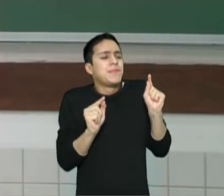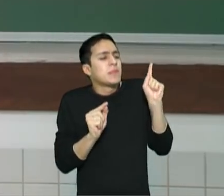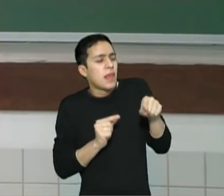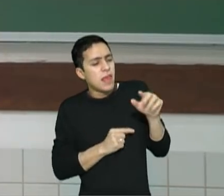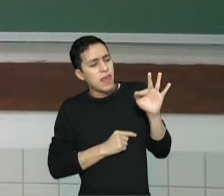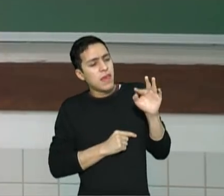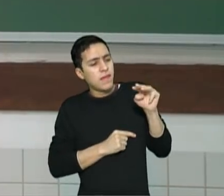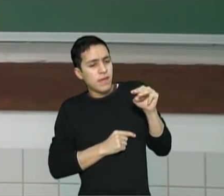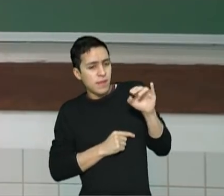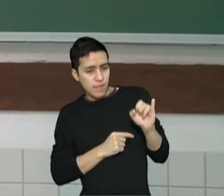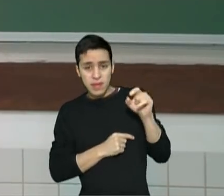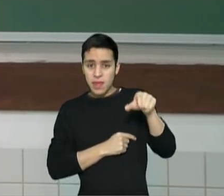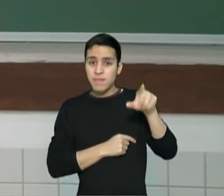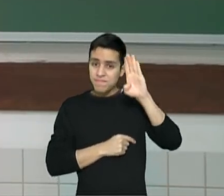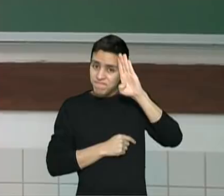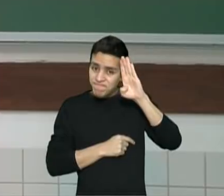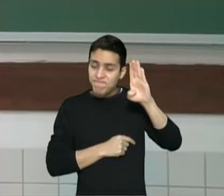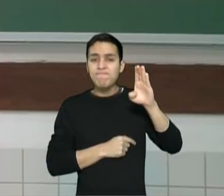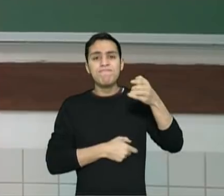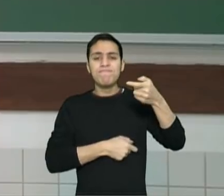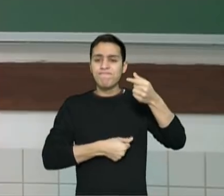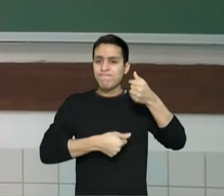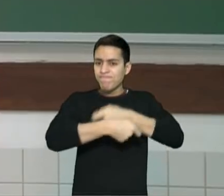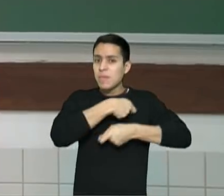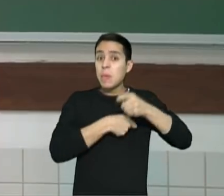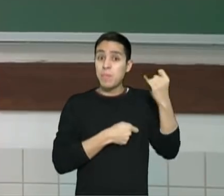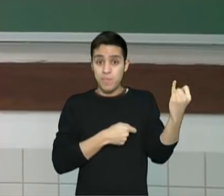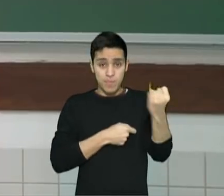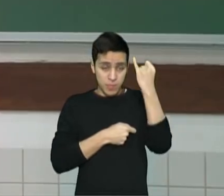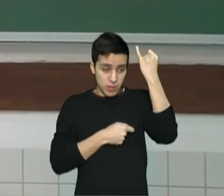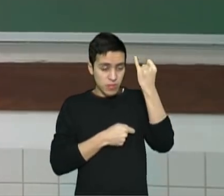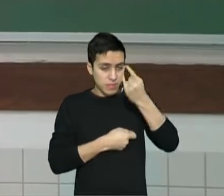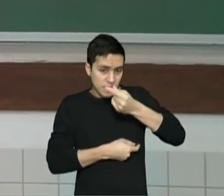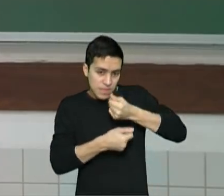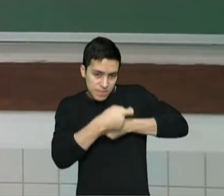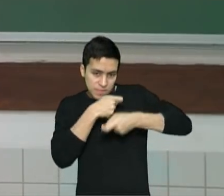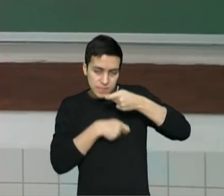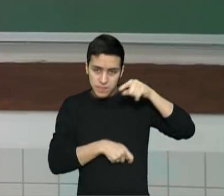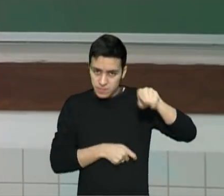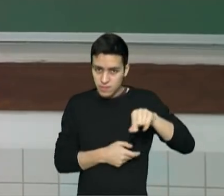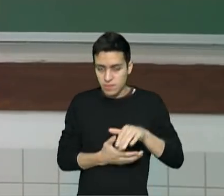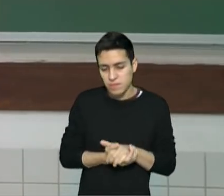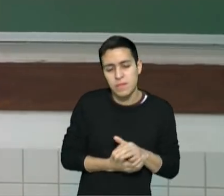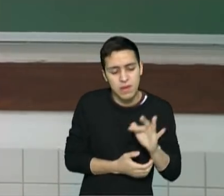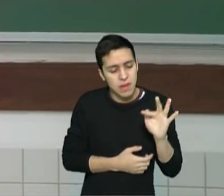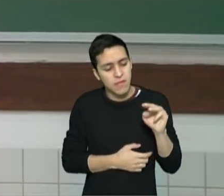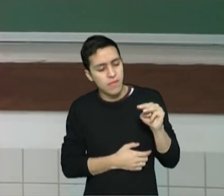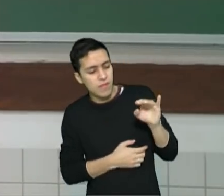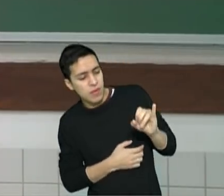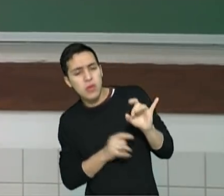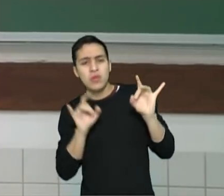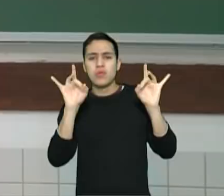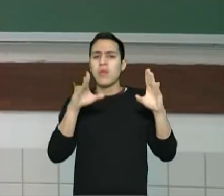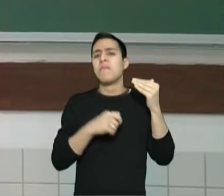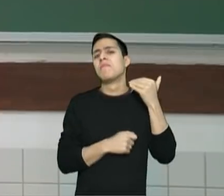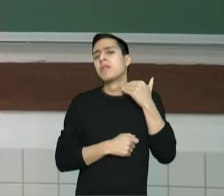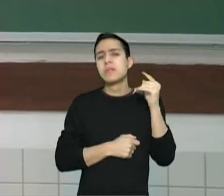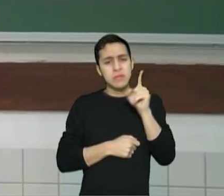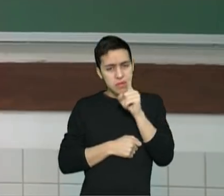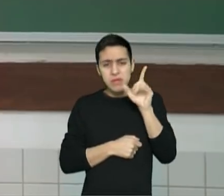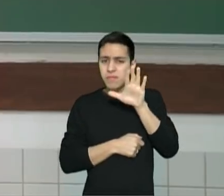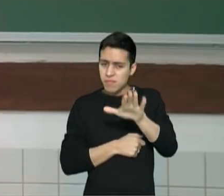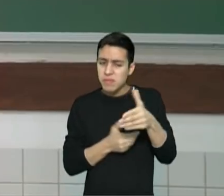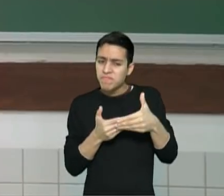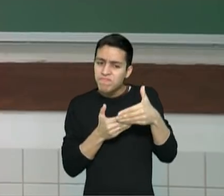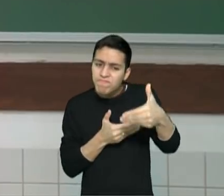como um importante agente financeiro, vamos desmitificar a situação do FMI apenas como um banco, como nós